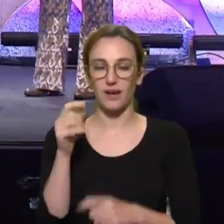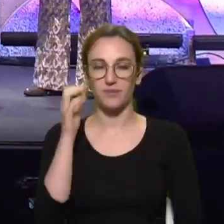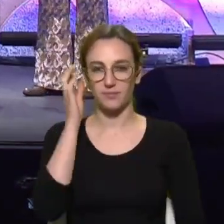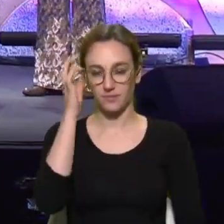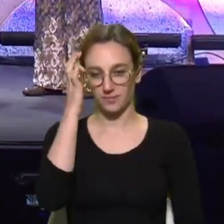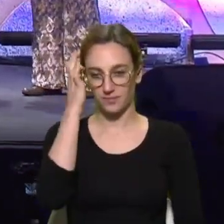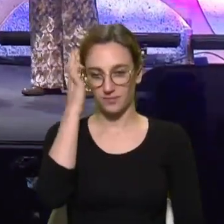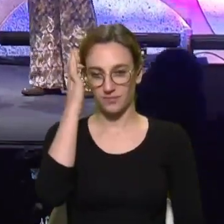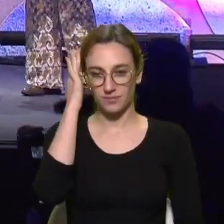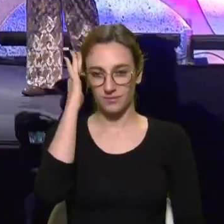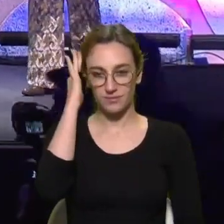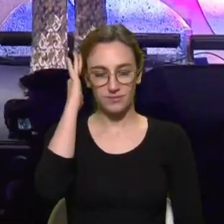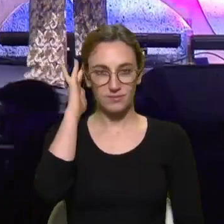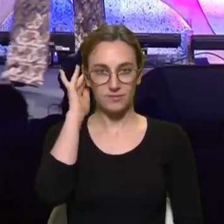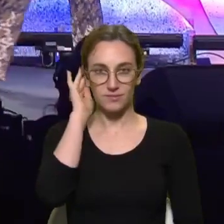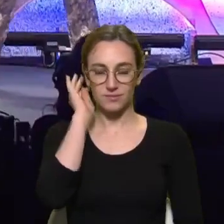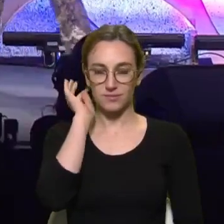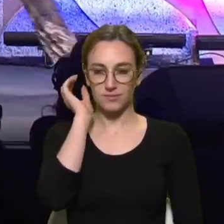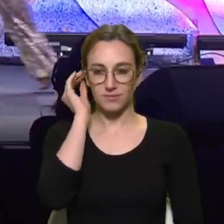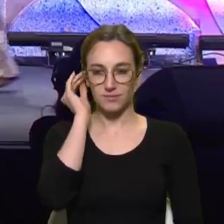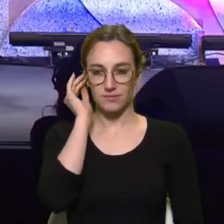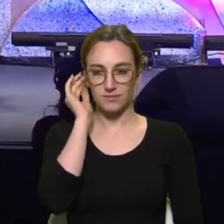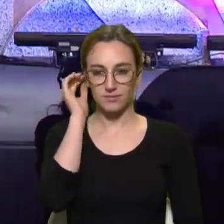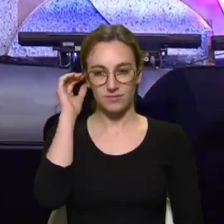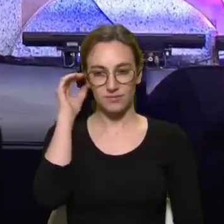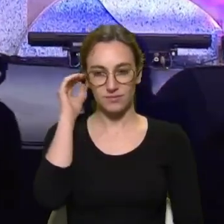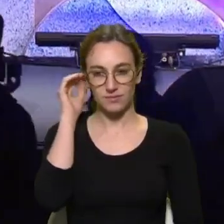fotografia. Venha. Isso.